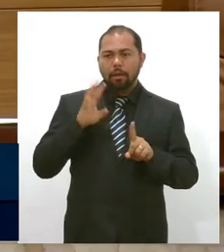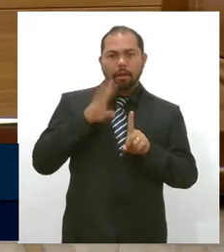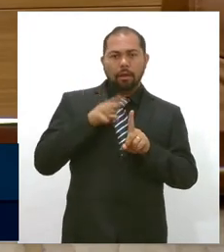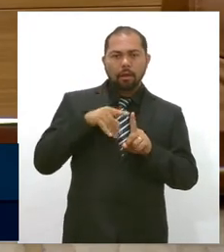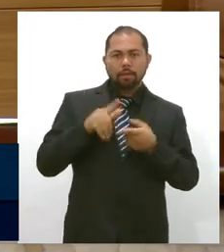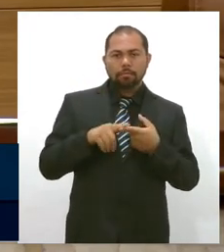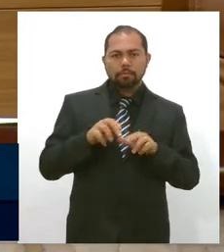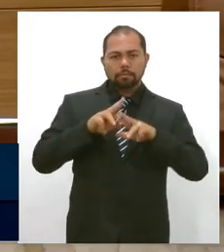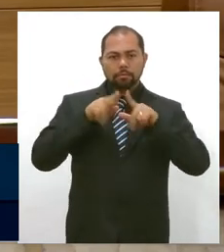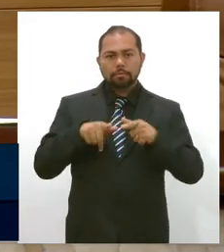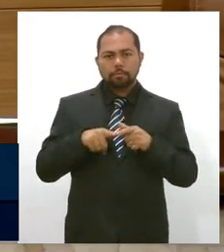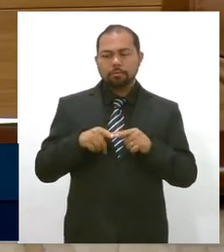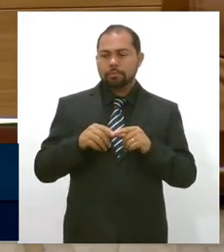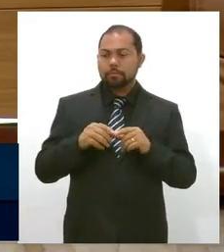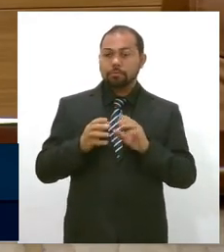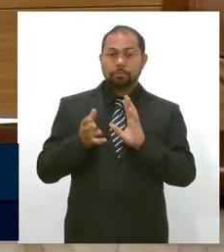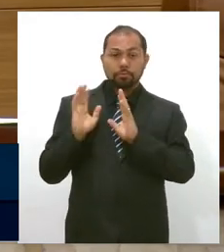meio de expressões faciais.